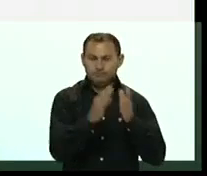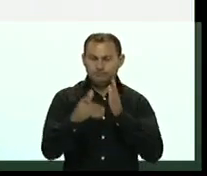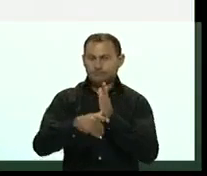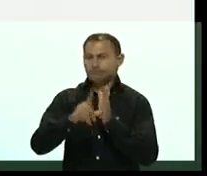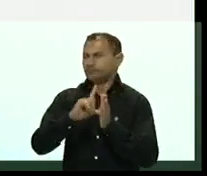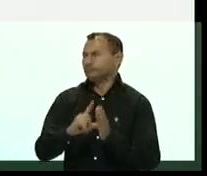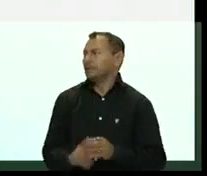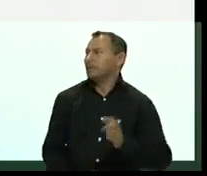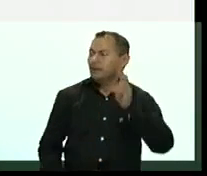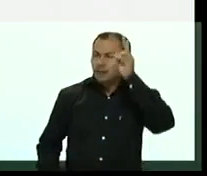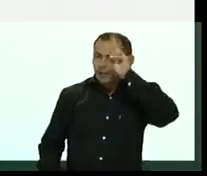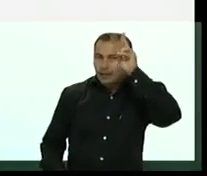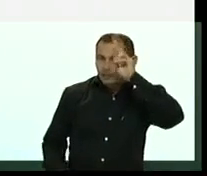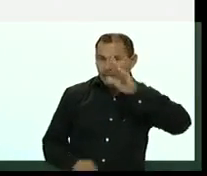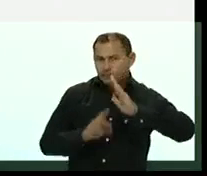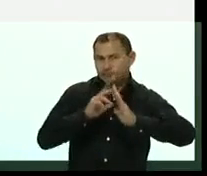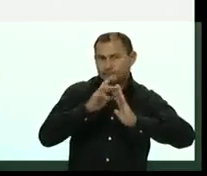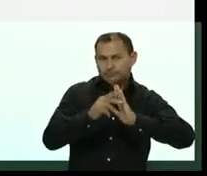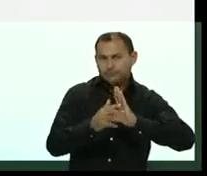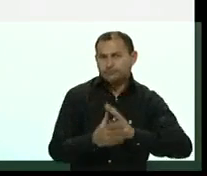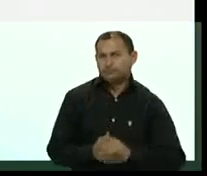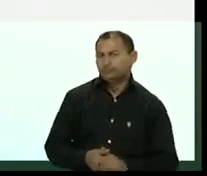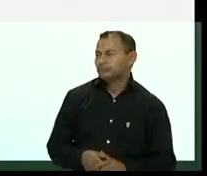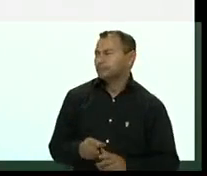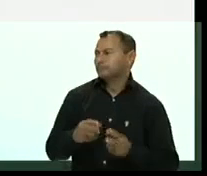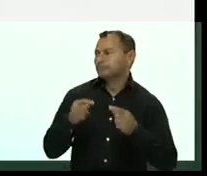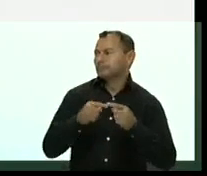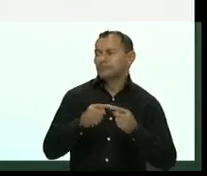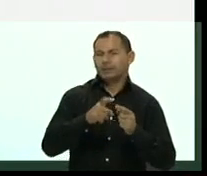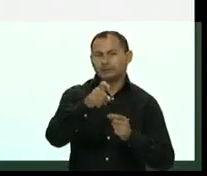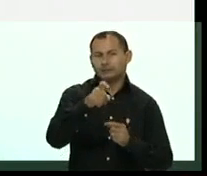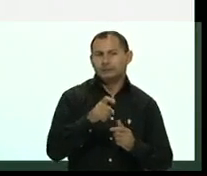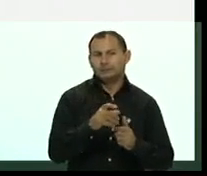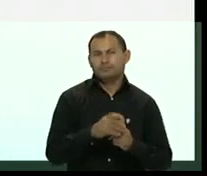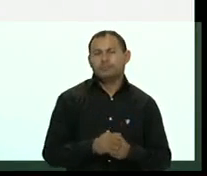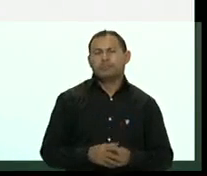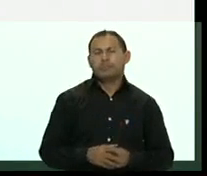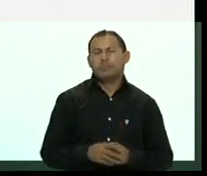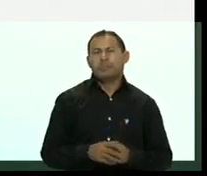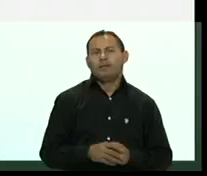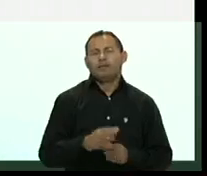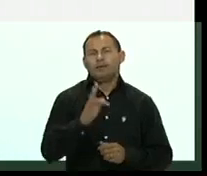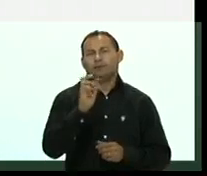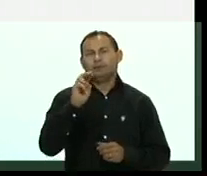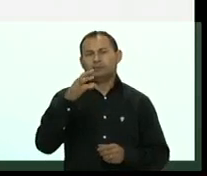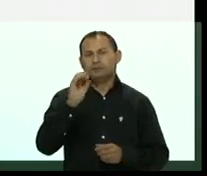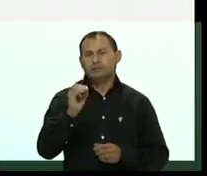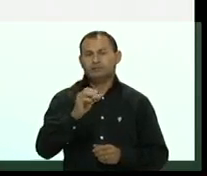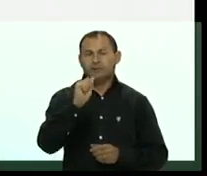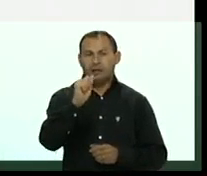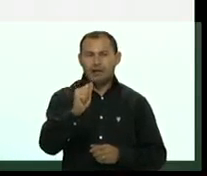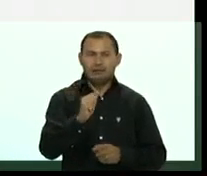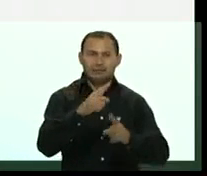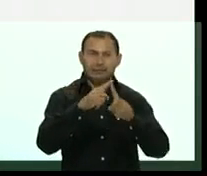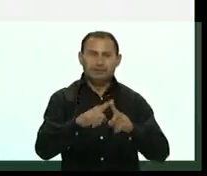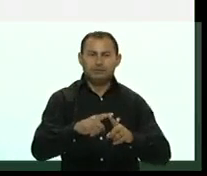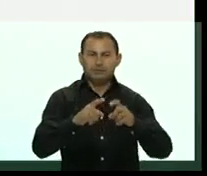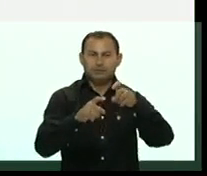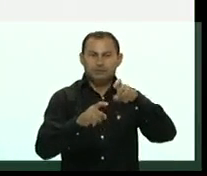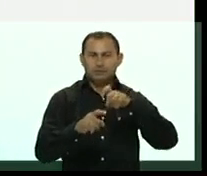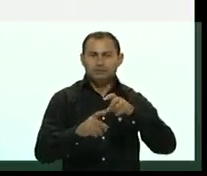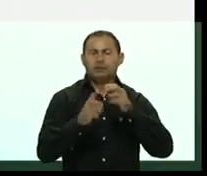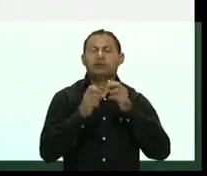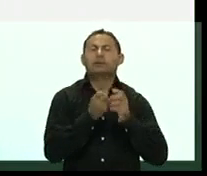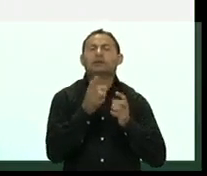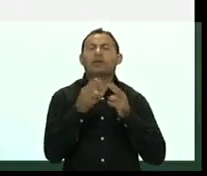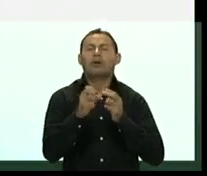anterior, lembre-se que a derivada em relação a x de uma função a elevado a x é igual